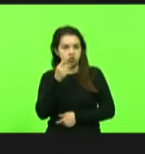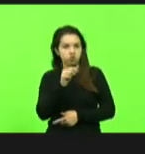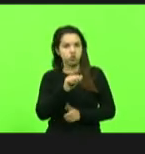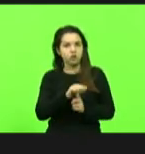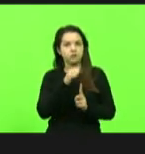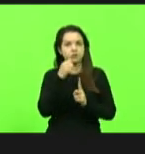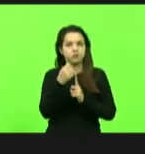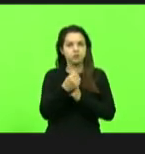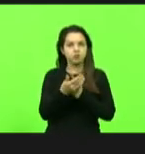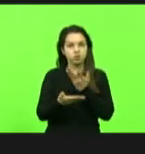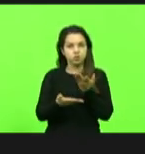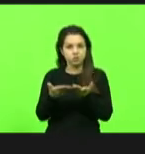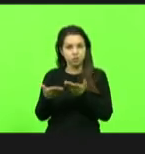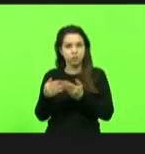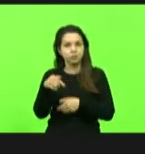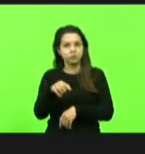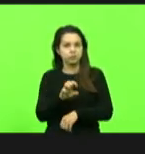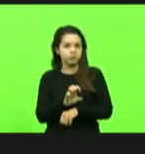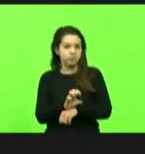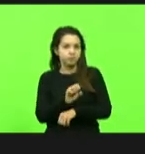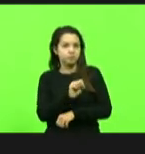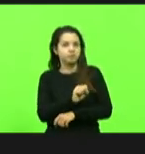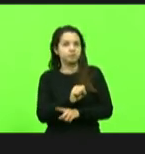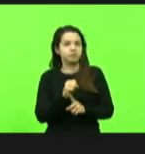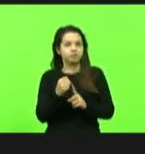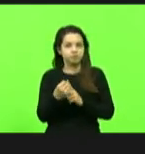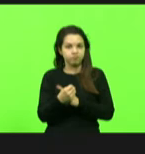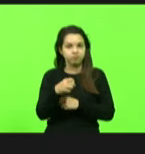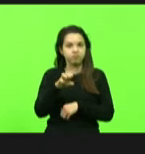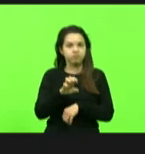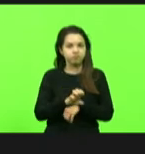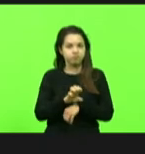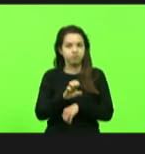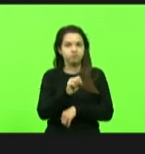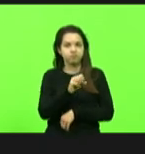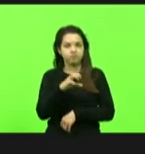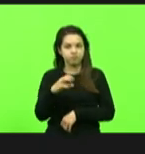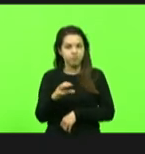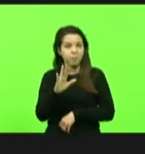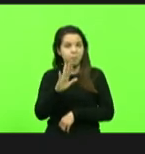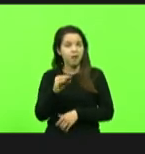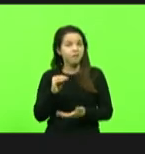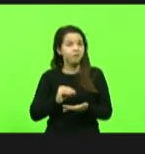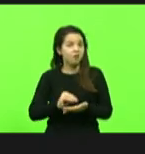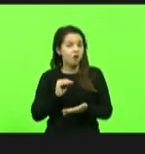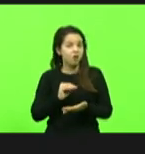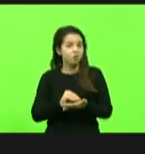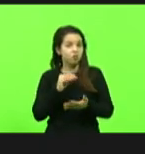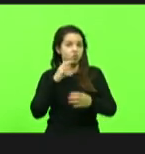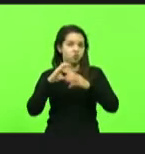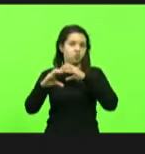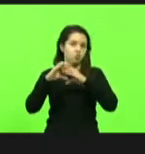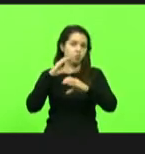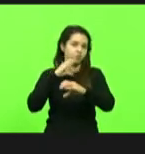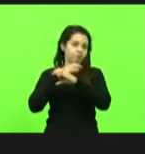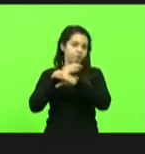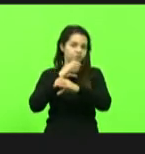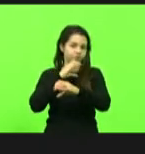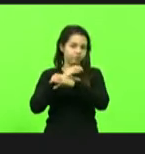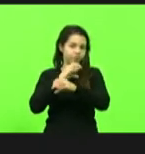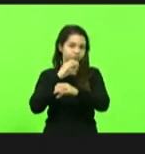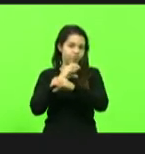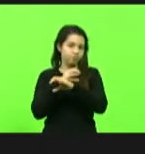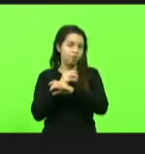Catarina, mas uma completa falha de comunicação, pois numa reunião da Frente Parlamentar de Assistência